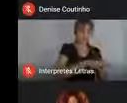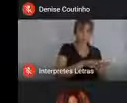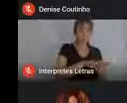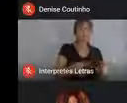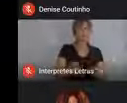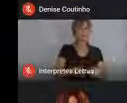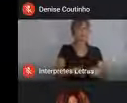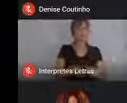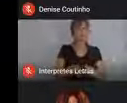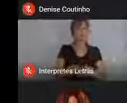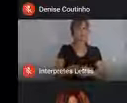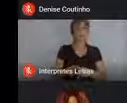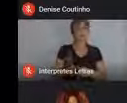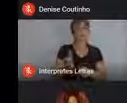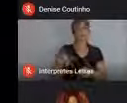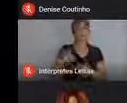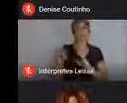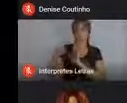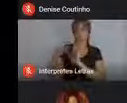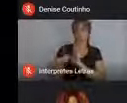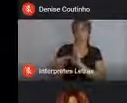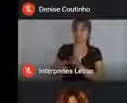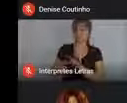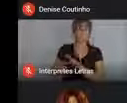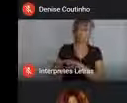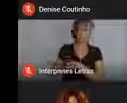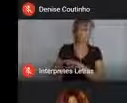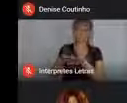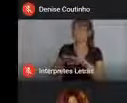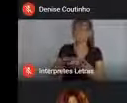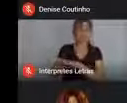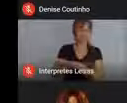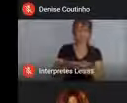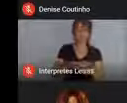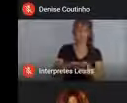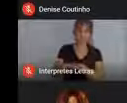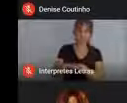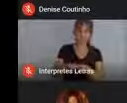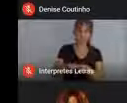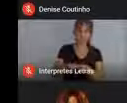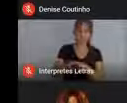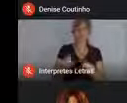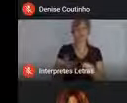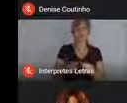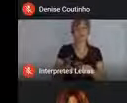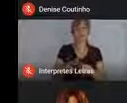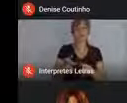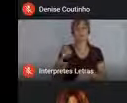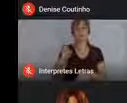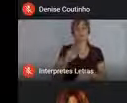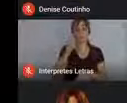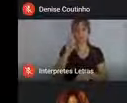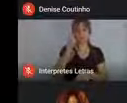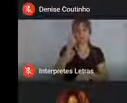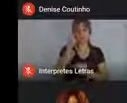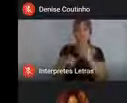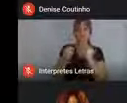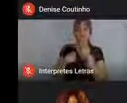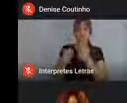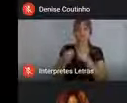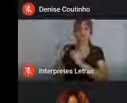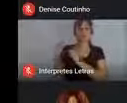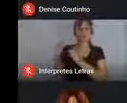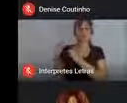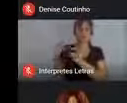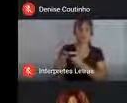normas utilizadas nas comunidades tradicionais, como as comunidades quilombolas. Então, é isso